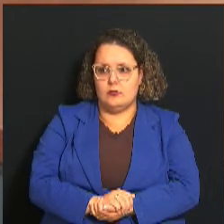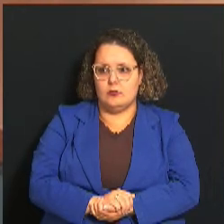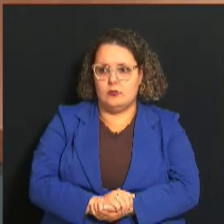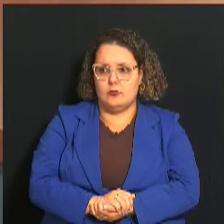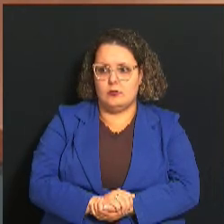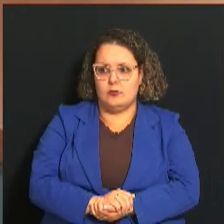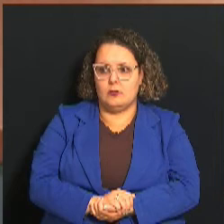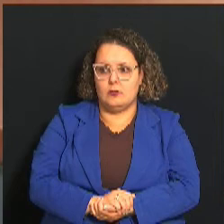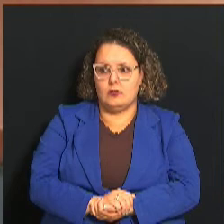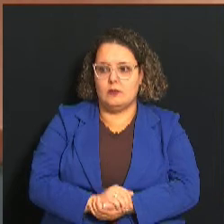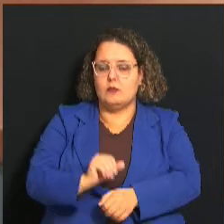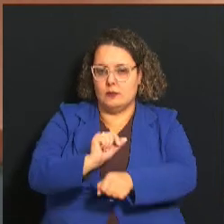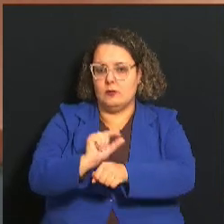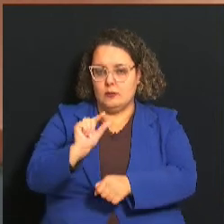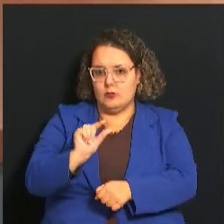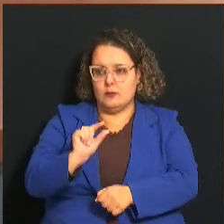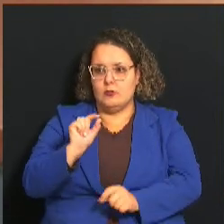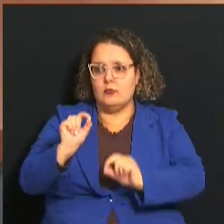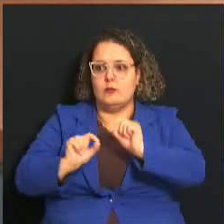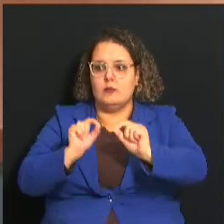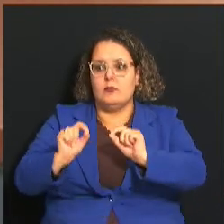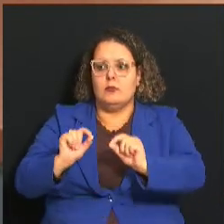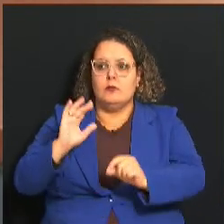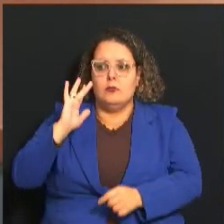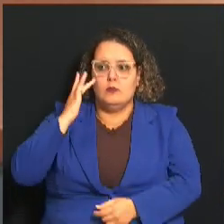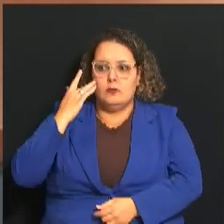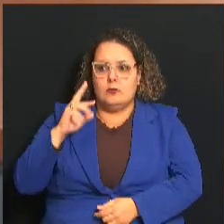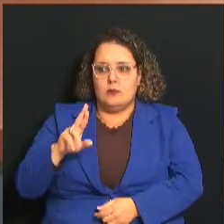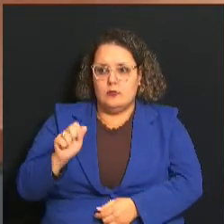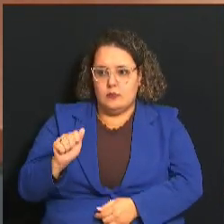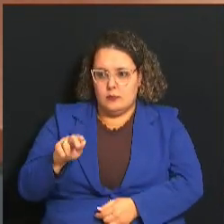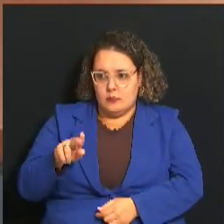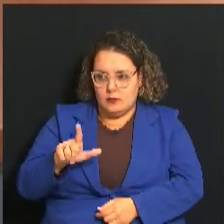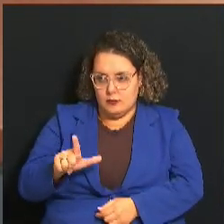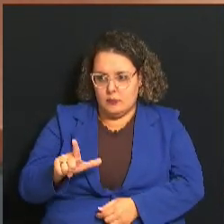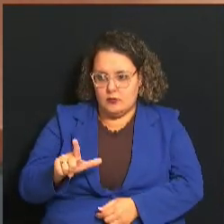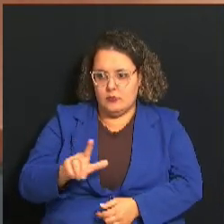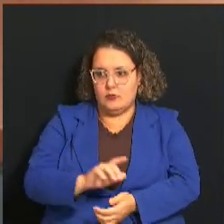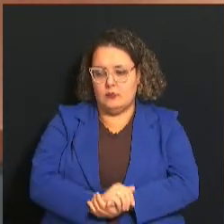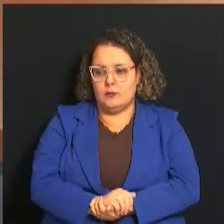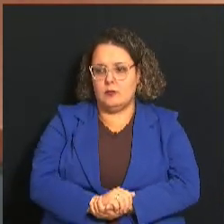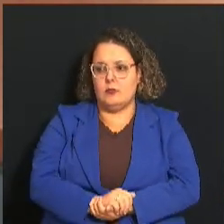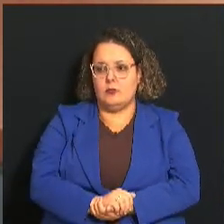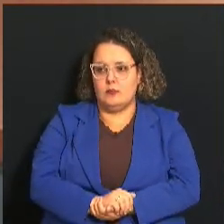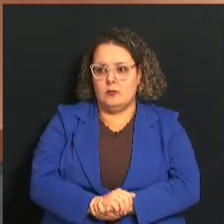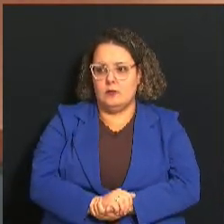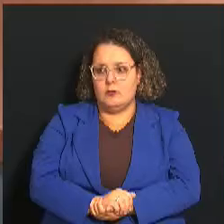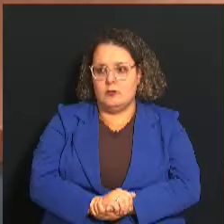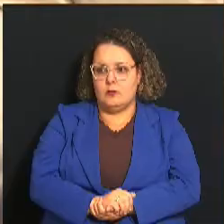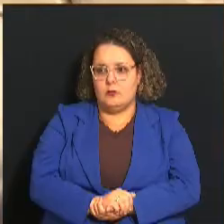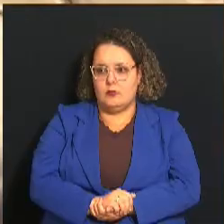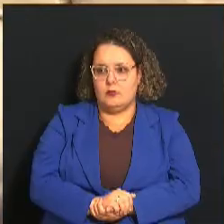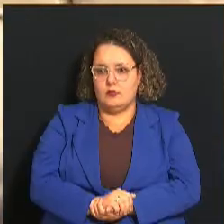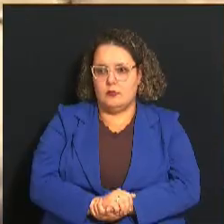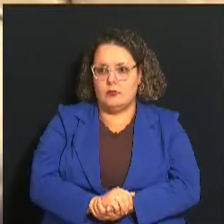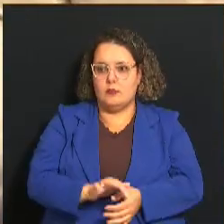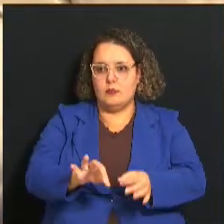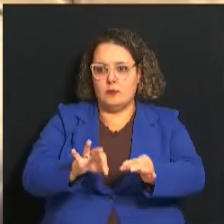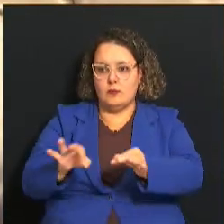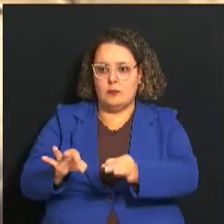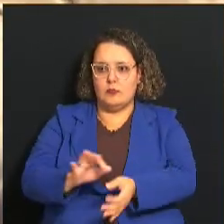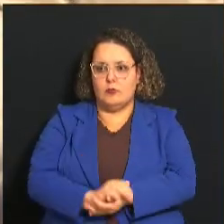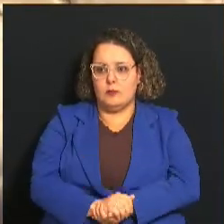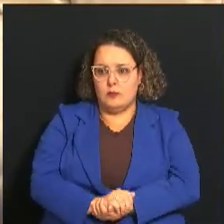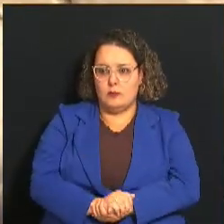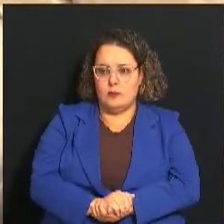pouquinho. O que eu acho que pode ser, Raul, para a gente tentar... Bom, vamos tentar organizar aqui por partes. Primeiro,